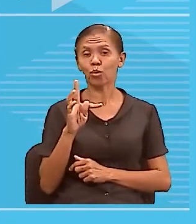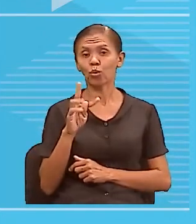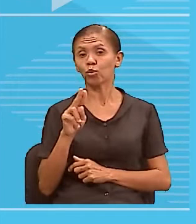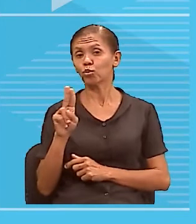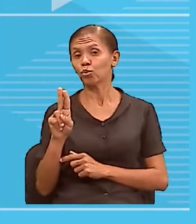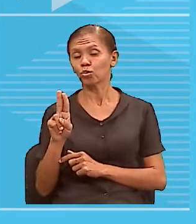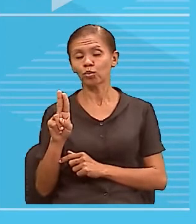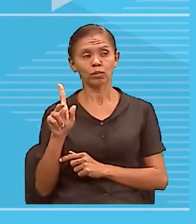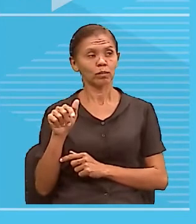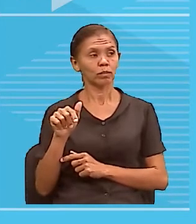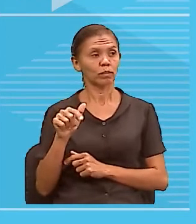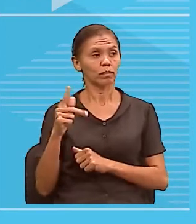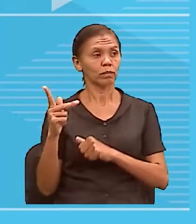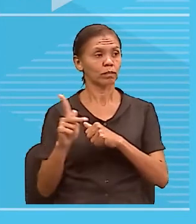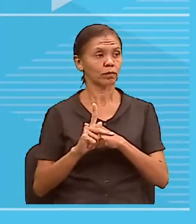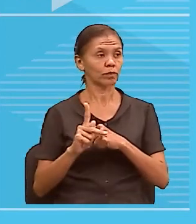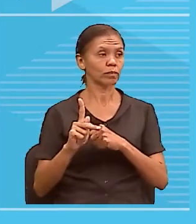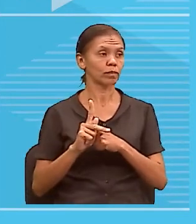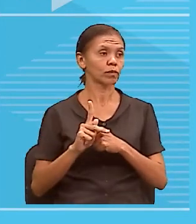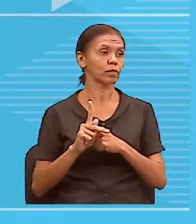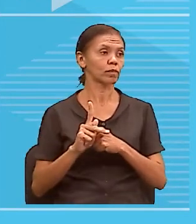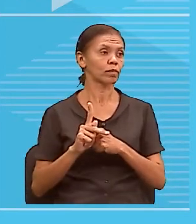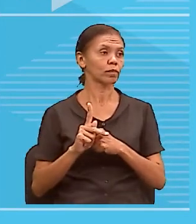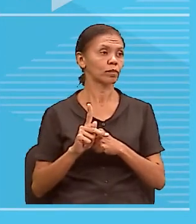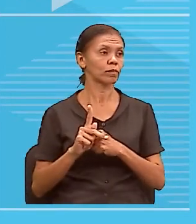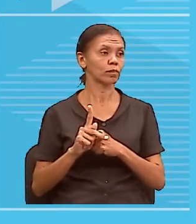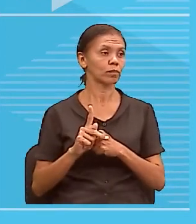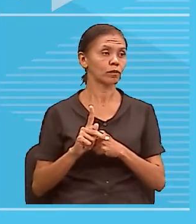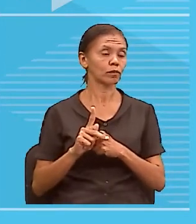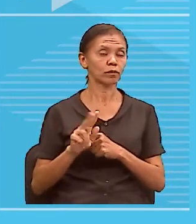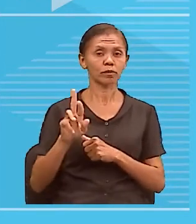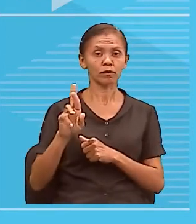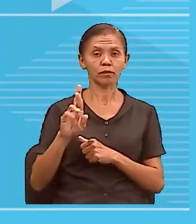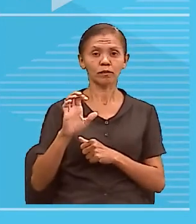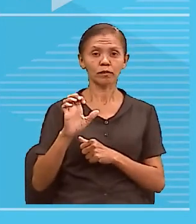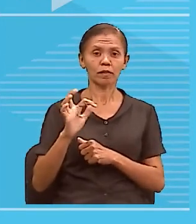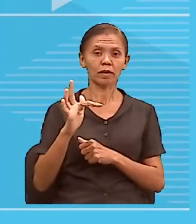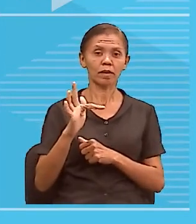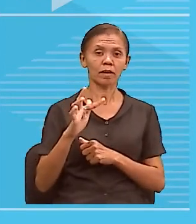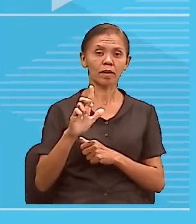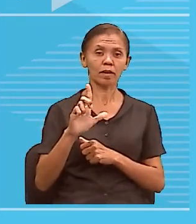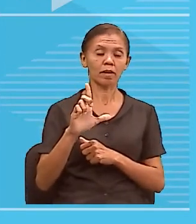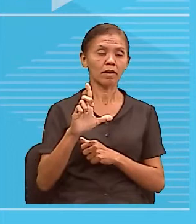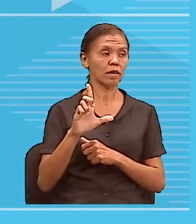Oi e o pronome reflexivo da segunda pessoa tu é o